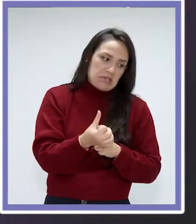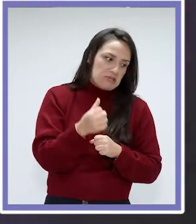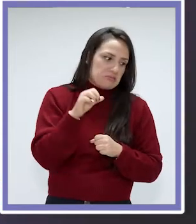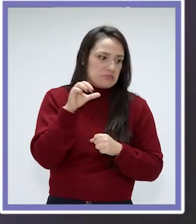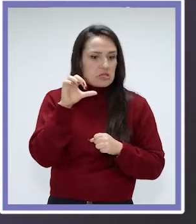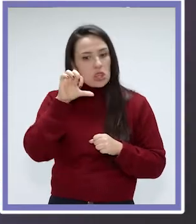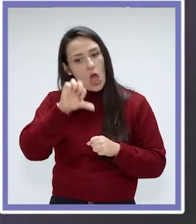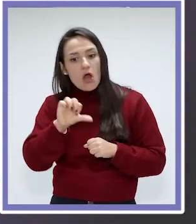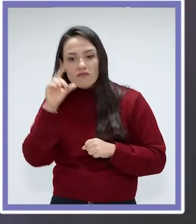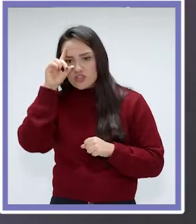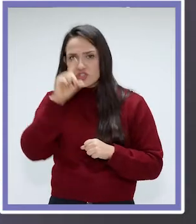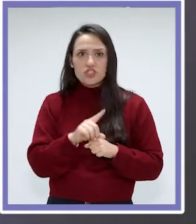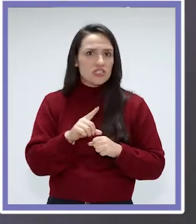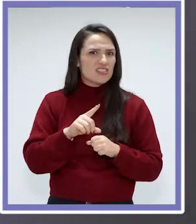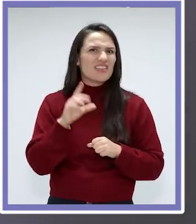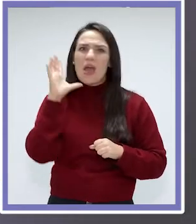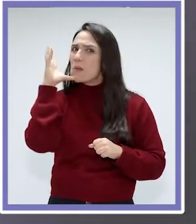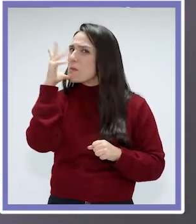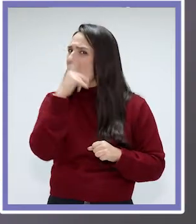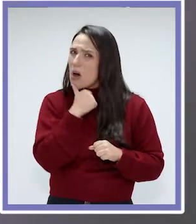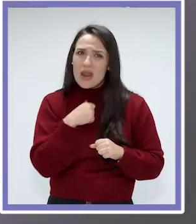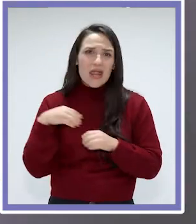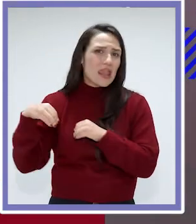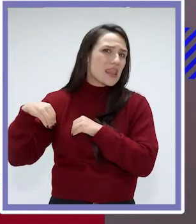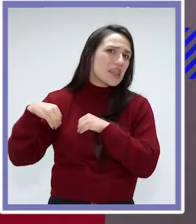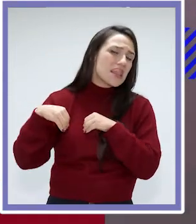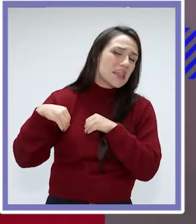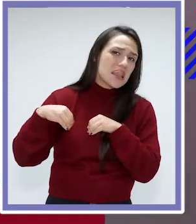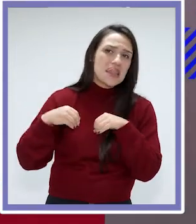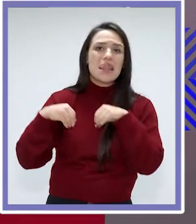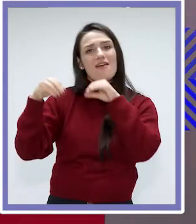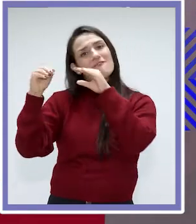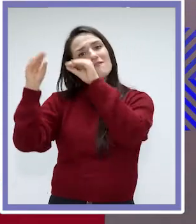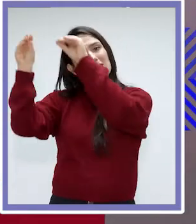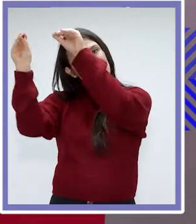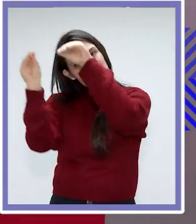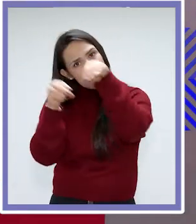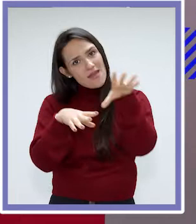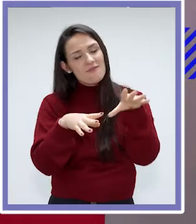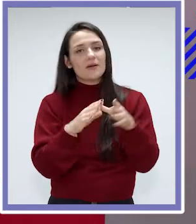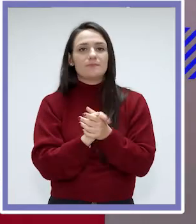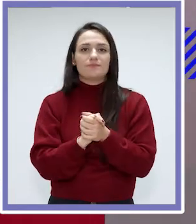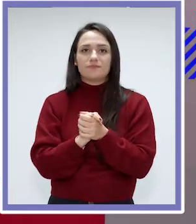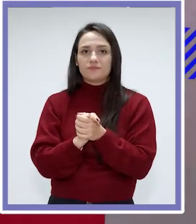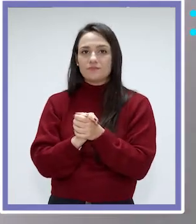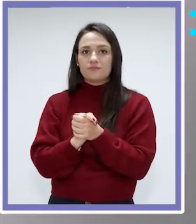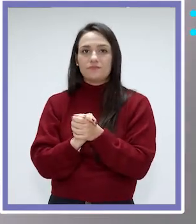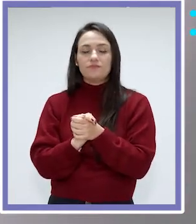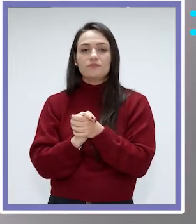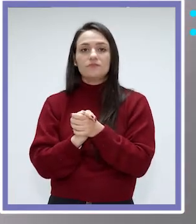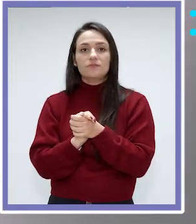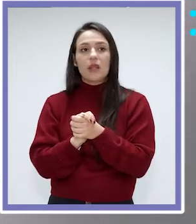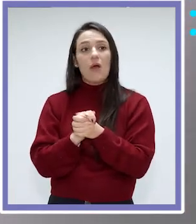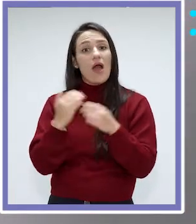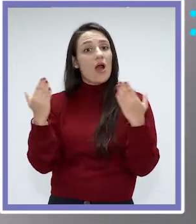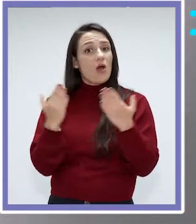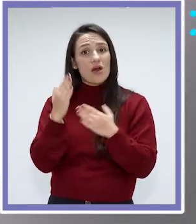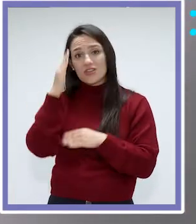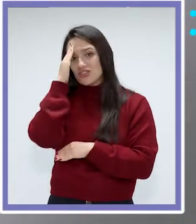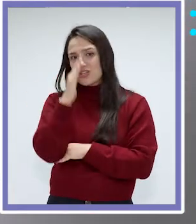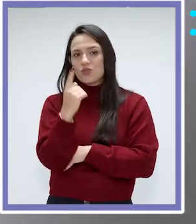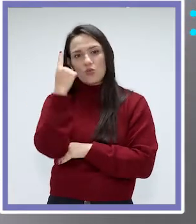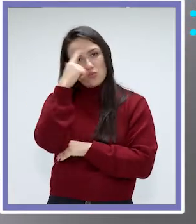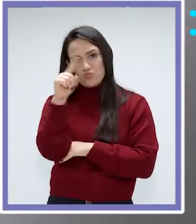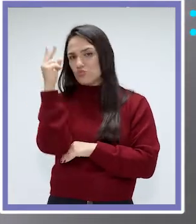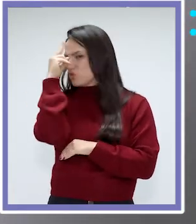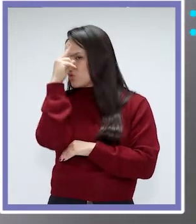está falando para Antofagasta, que seria no Chile, os estudos indicam que isso vai ser reduzido de 9, 10 dias para 1 a 2 dias.